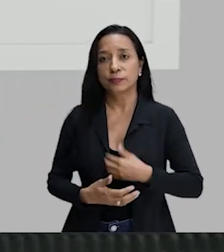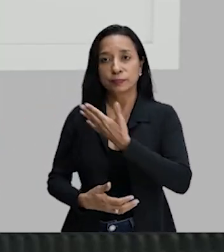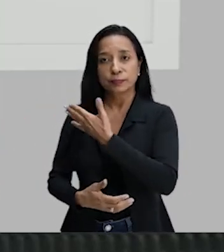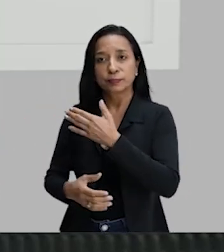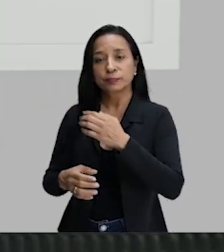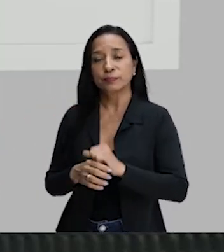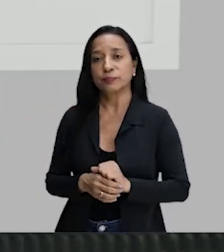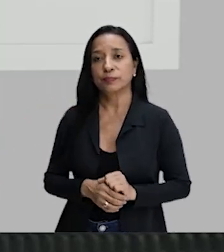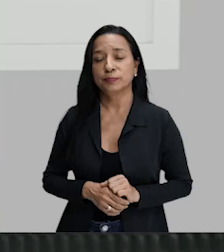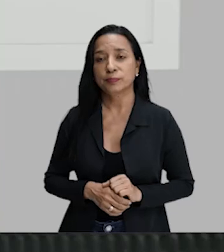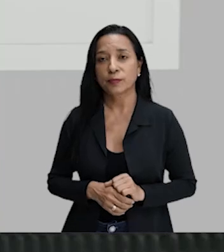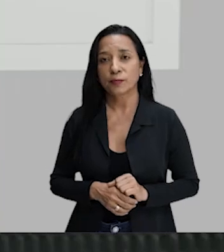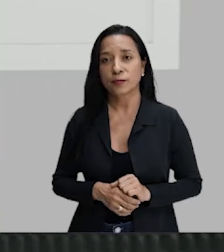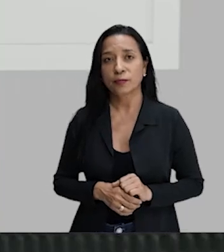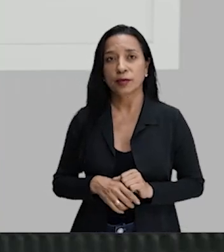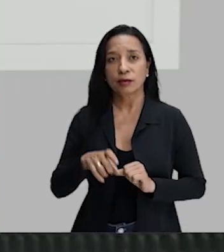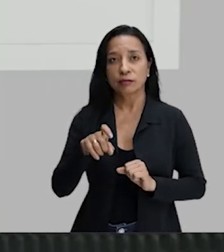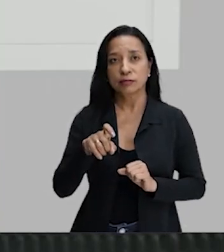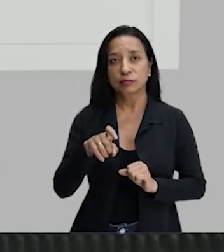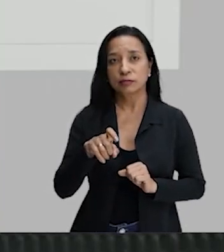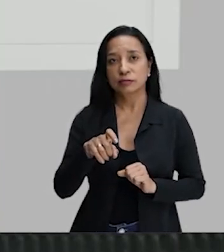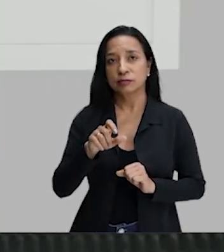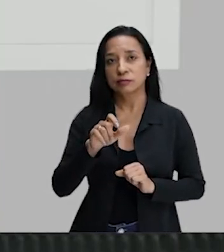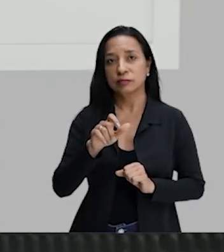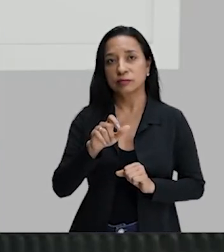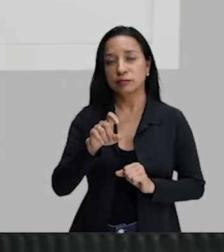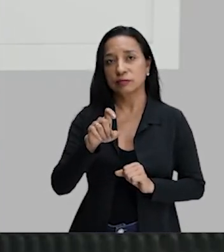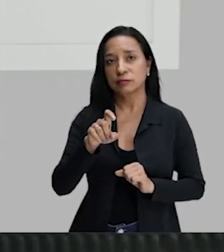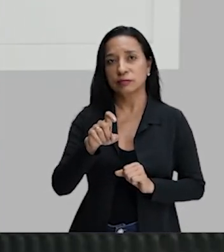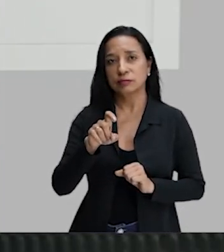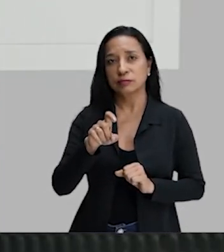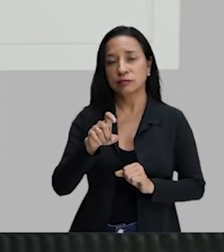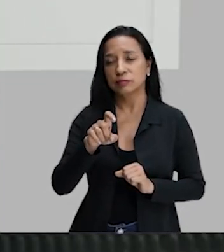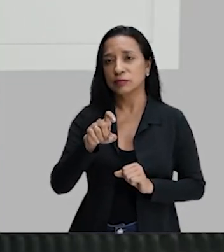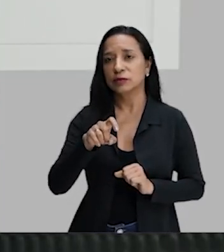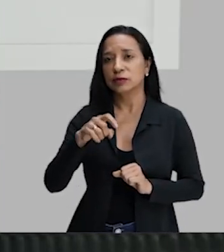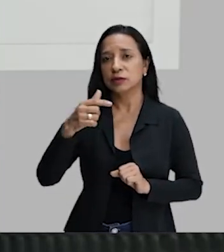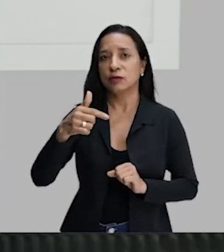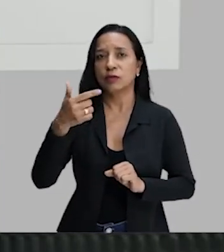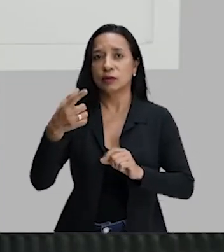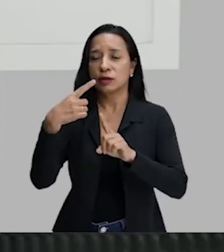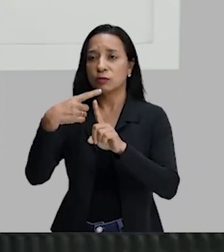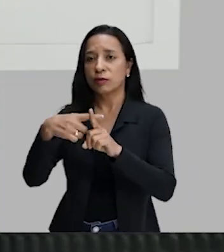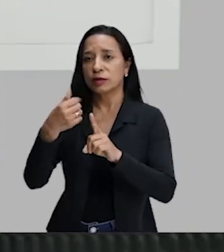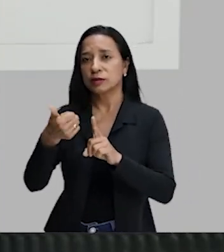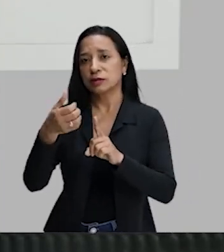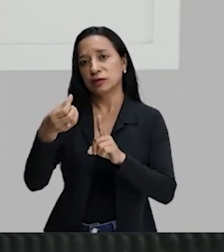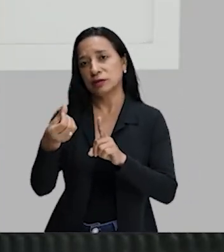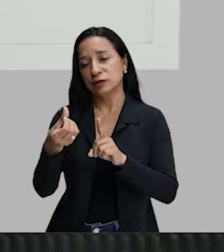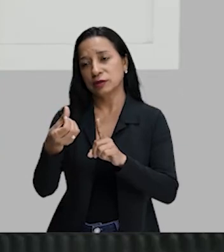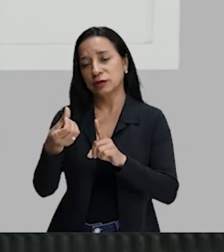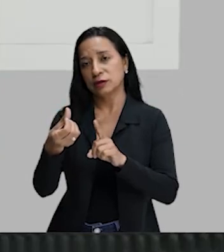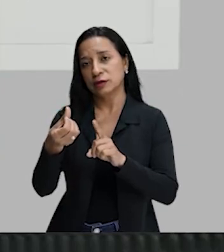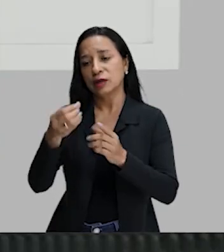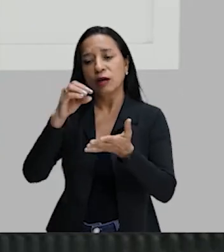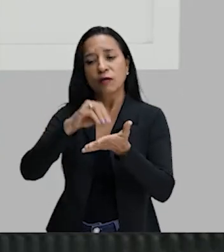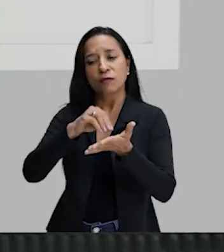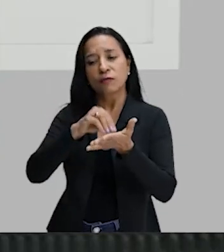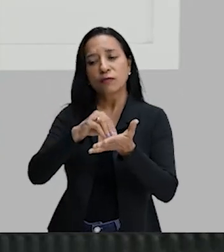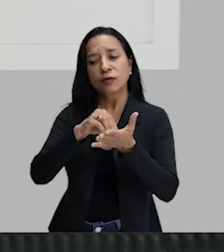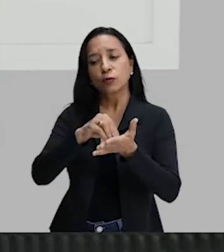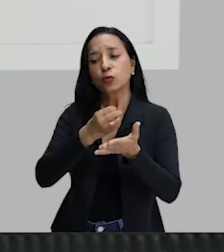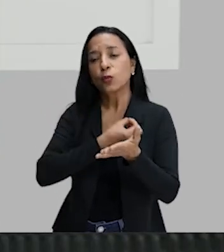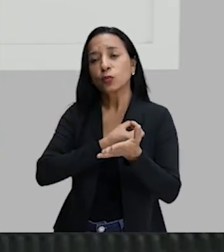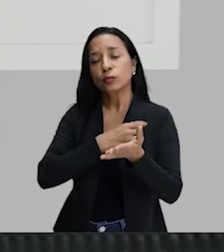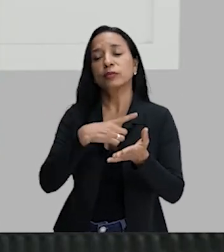quadrado mais 16. Né? É um polinômio, né, do segundo grau. Não está completo, né? Faltou o termo que tem x,